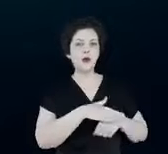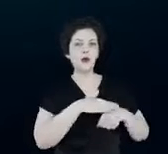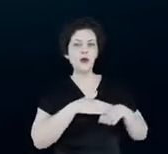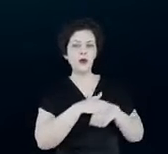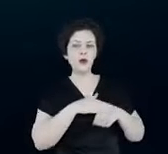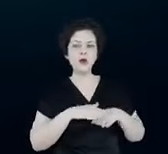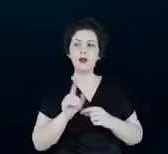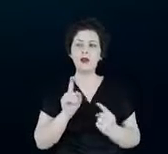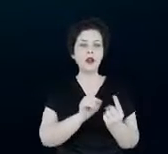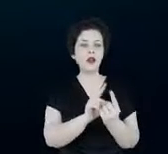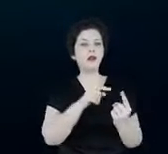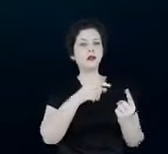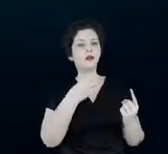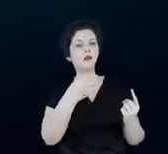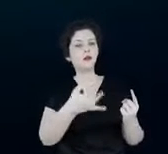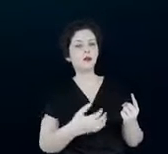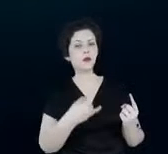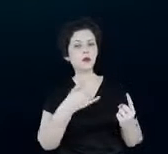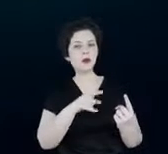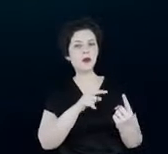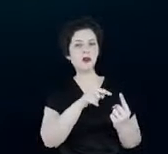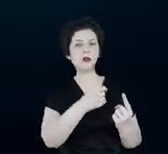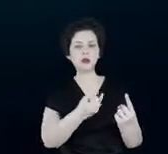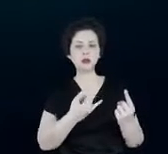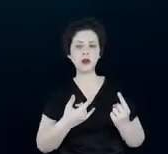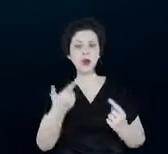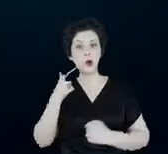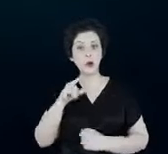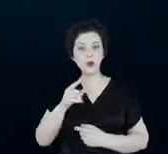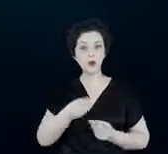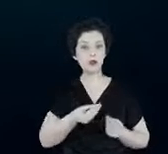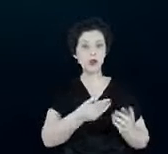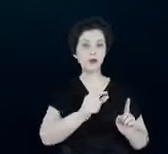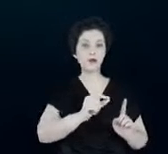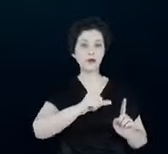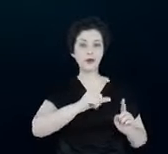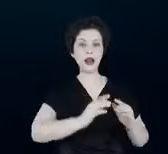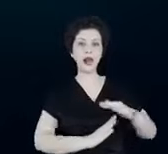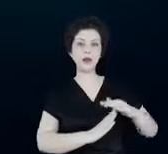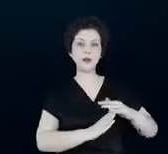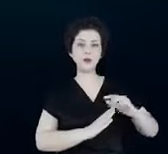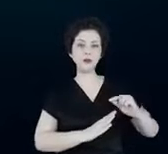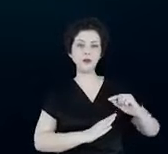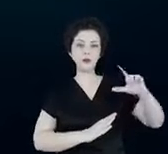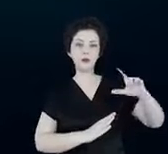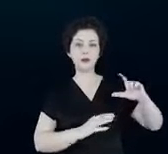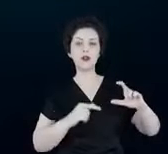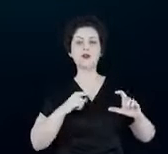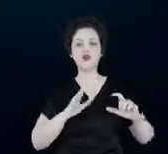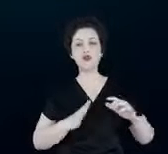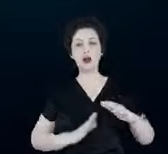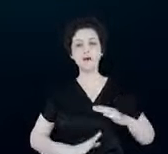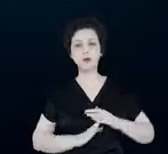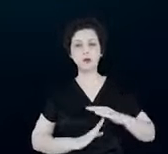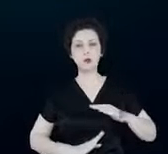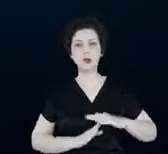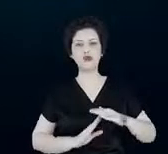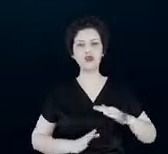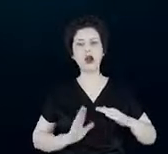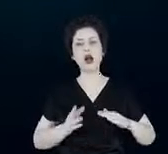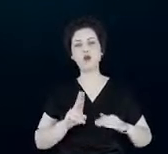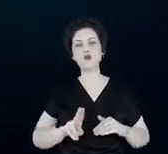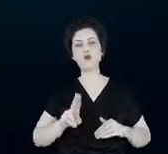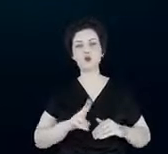com atendente explicou o caso e o atendente foi lá e conseguiu dar o aumento de limite para ela ir embora ela tivesse estourado porque isso